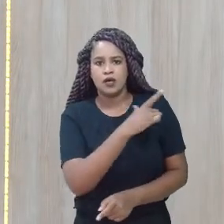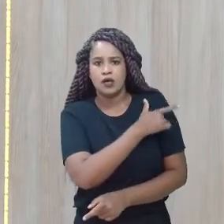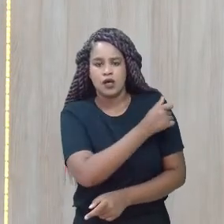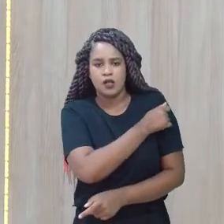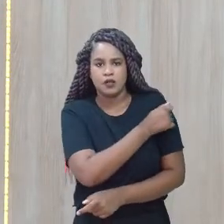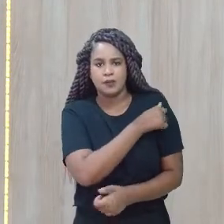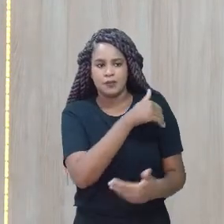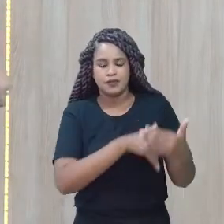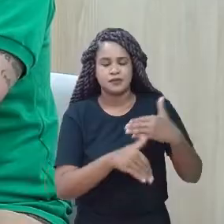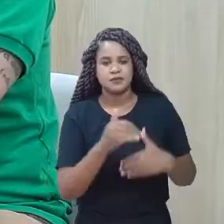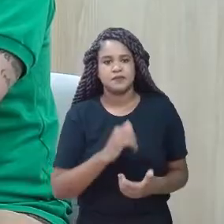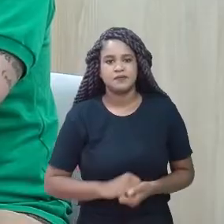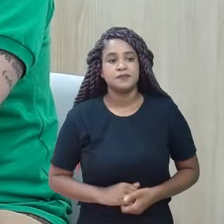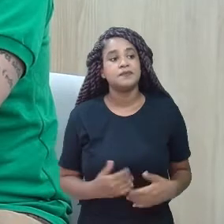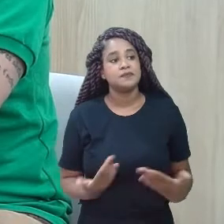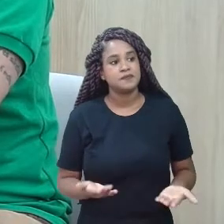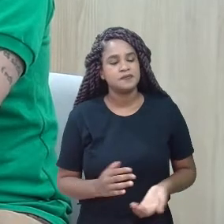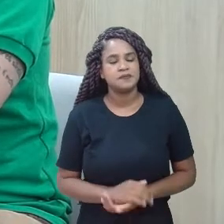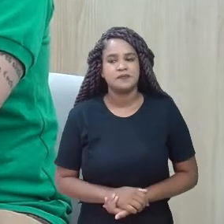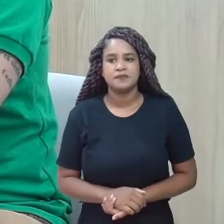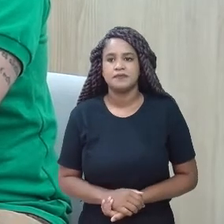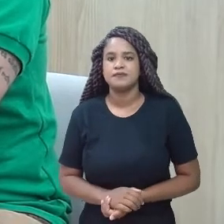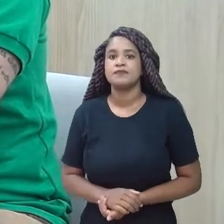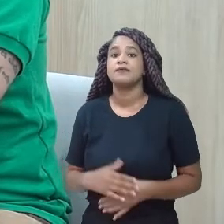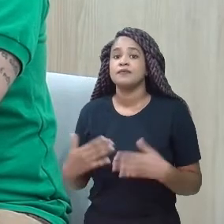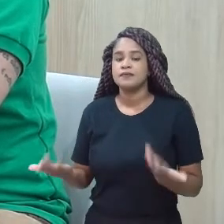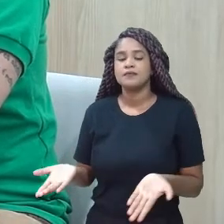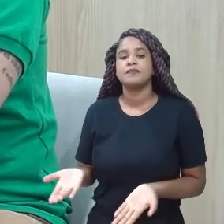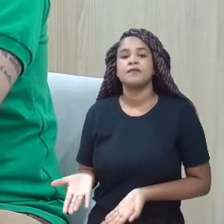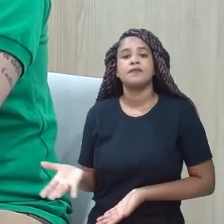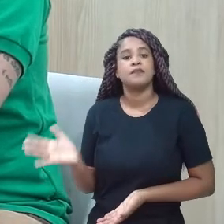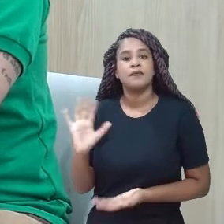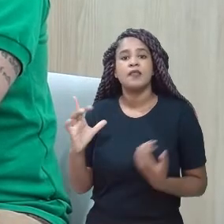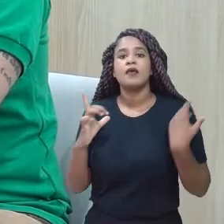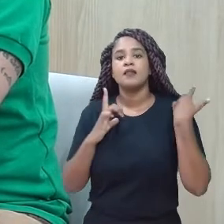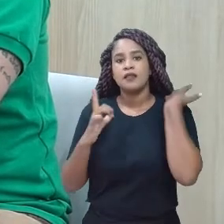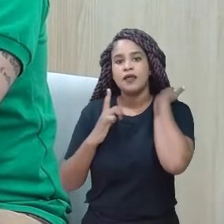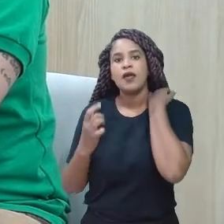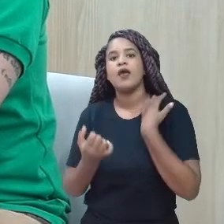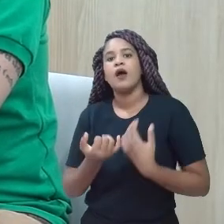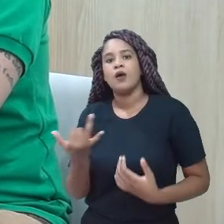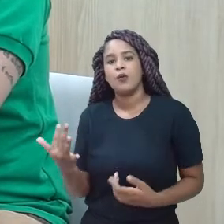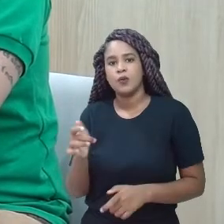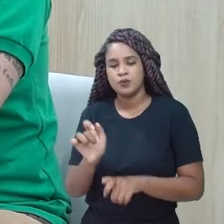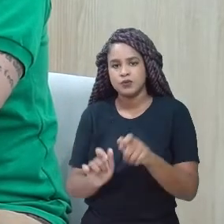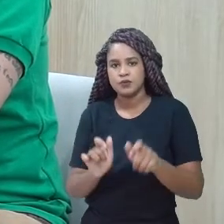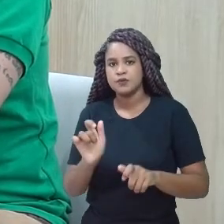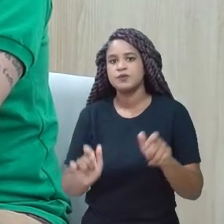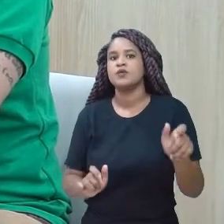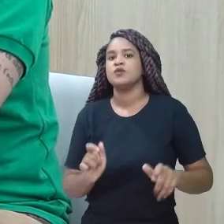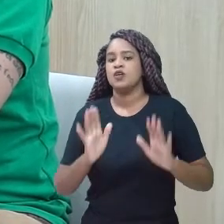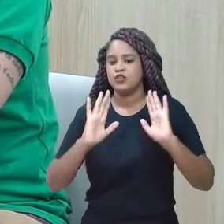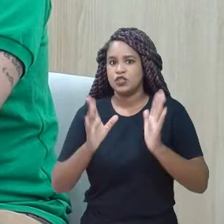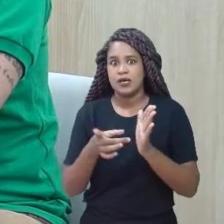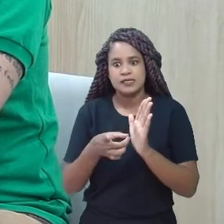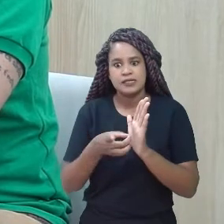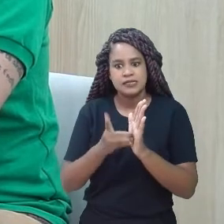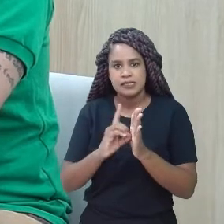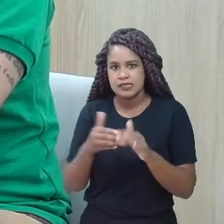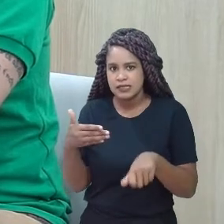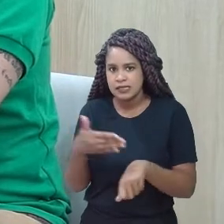aí, professor? Lá, Briane, aqui tem o pessoal desde cedo, né? Antes da aula começar, o pessoal já